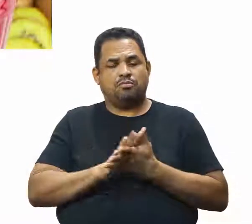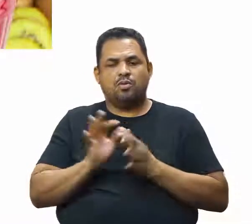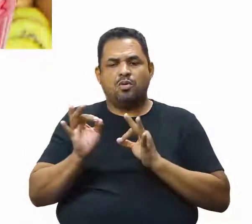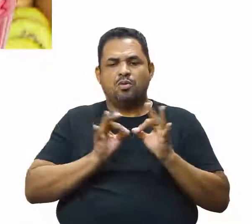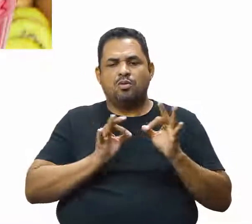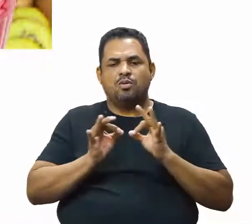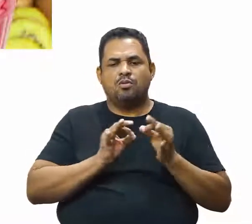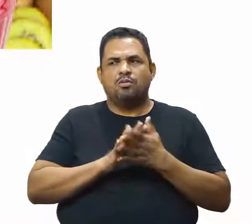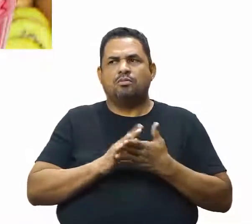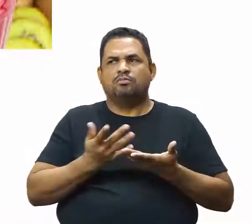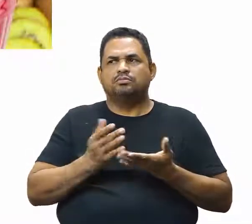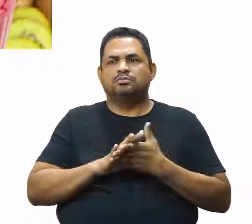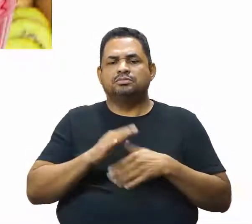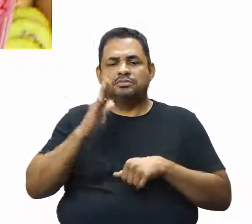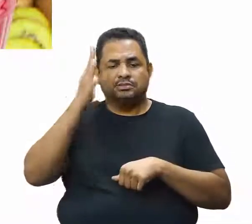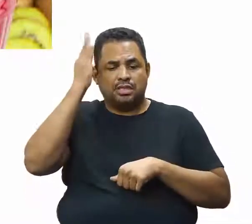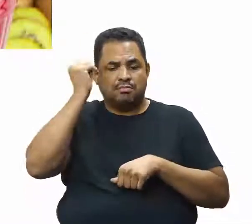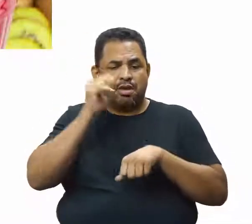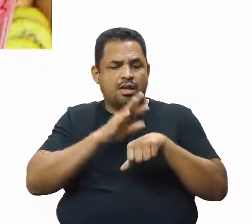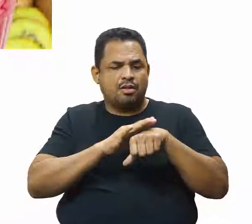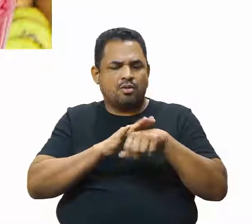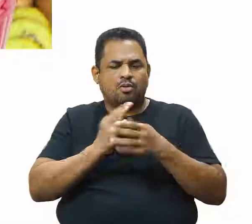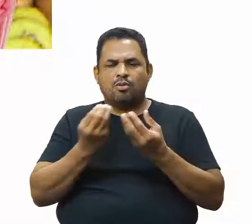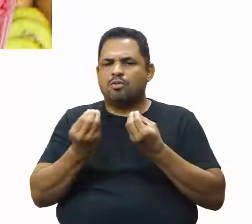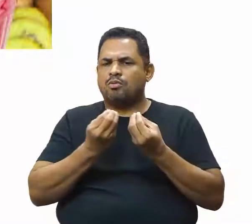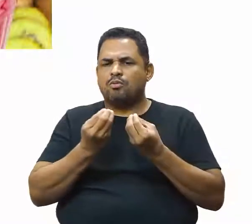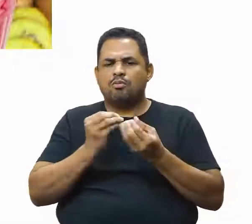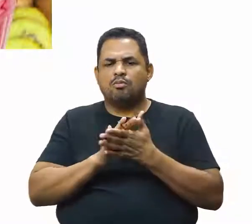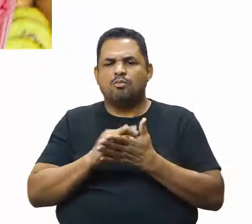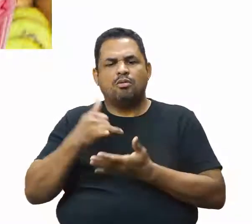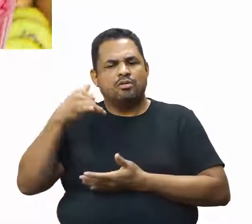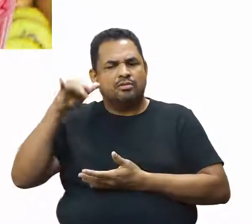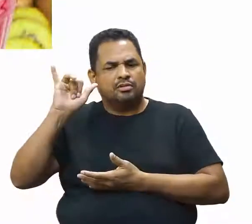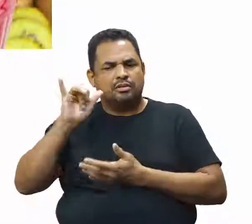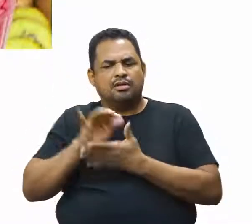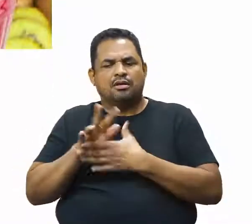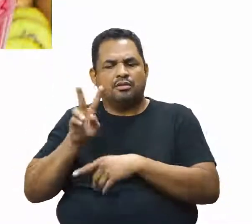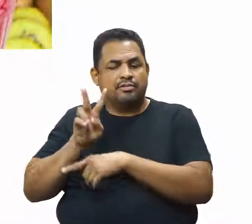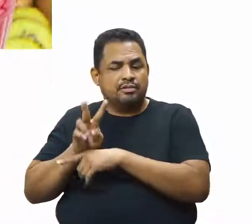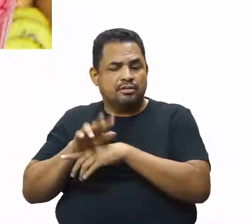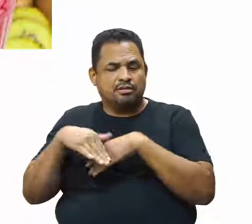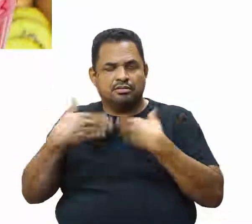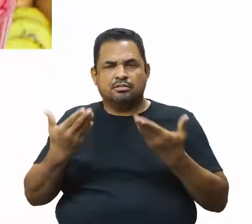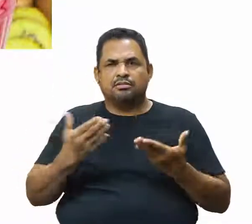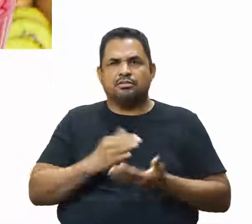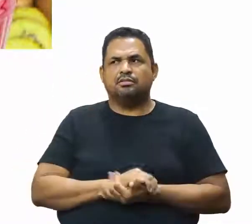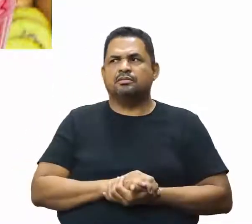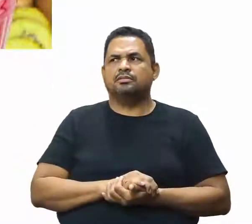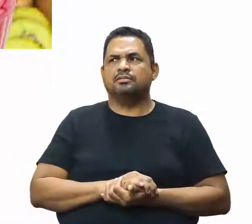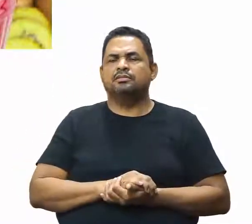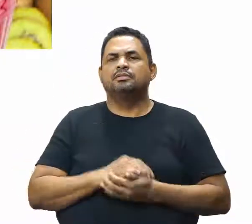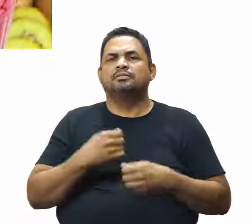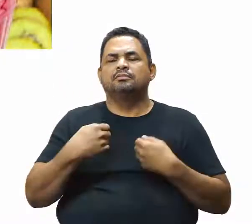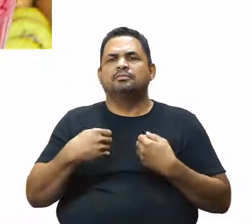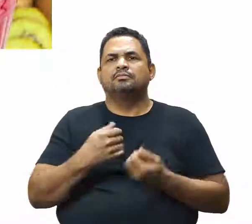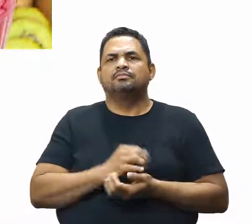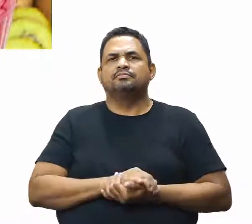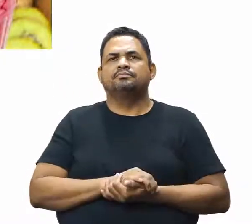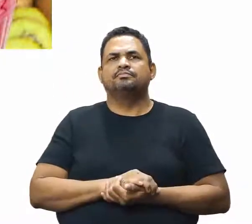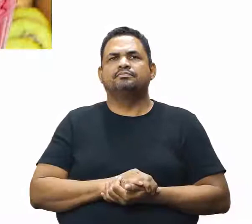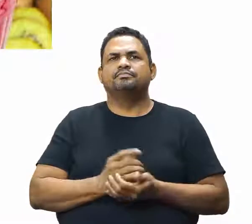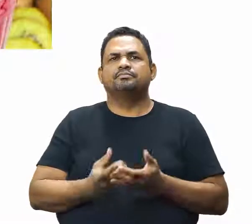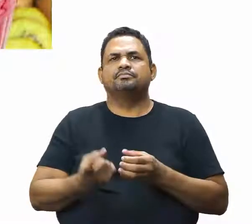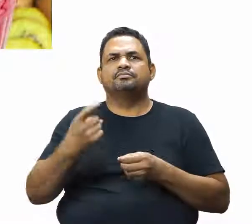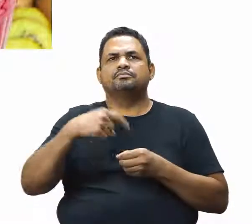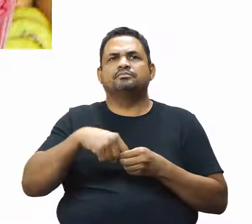fitossanitário. É saber as doenças, como evitar. Só isso. Claro que para fazer uma aula dessa a gente tem que, né, se preparar primeiro. Mas vamos voltar